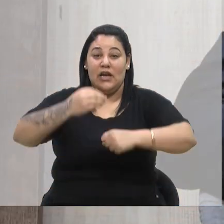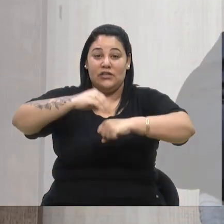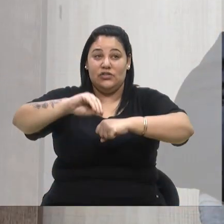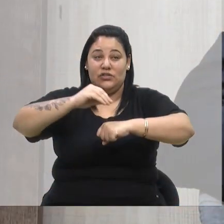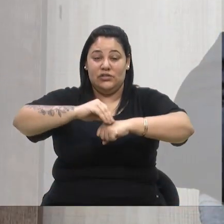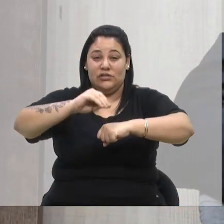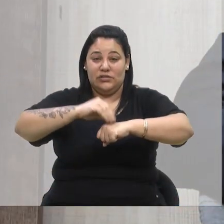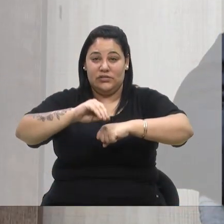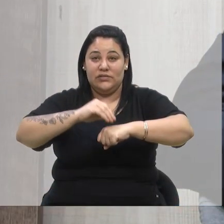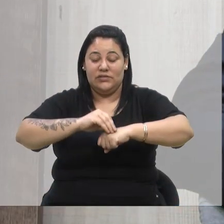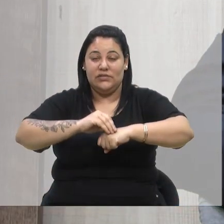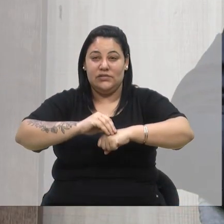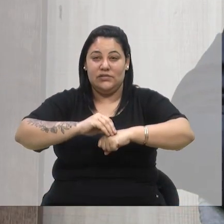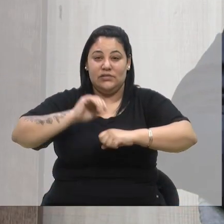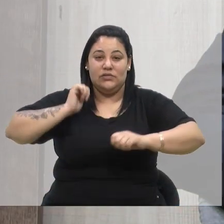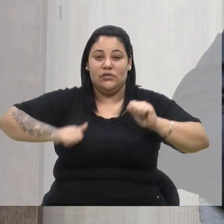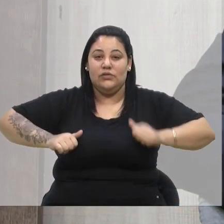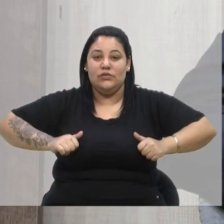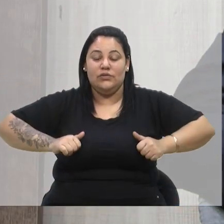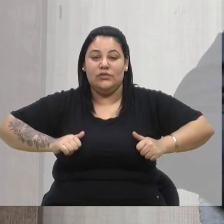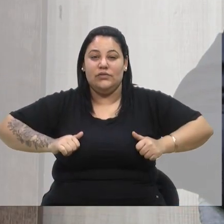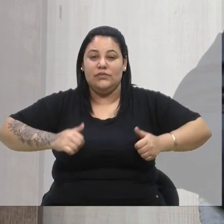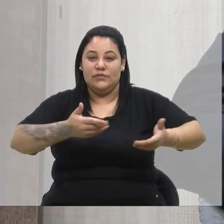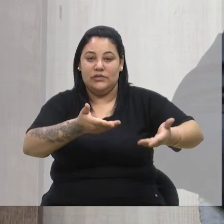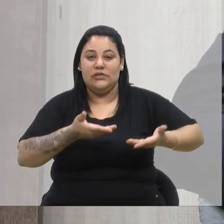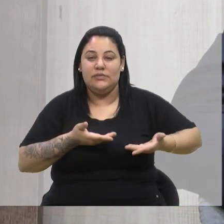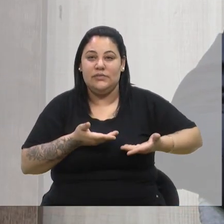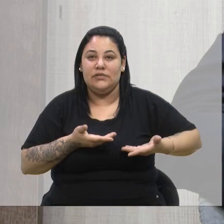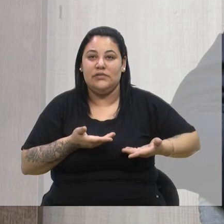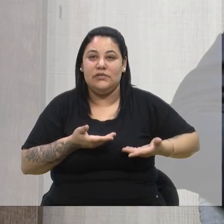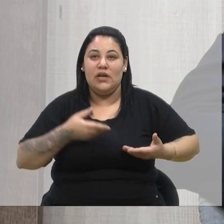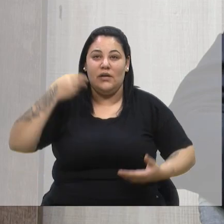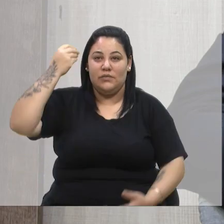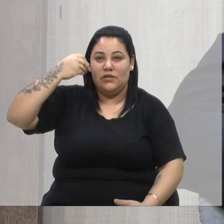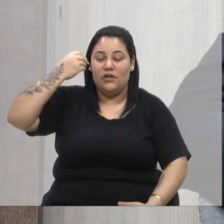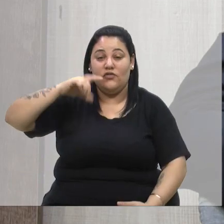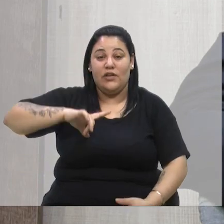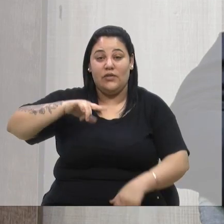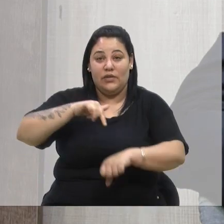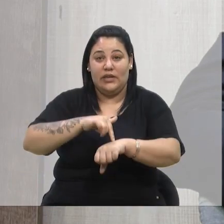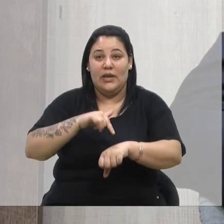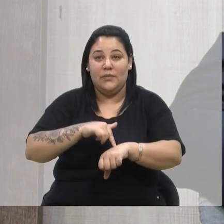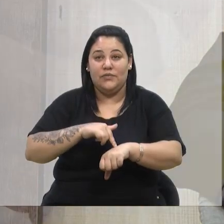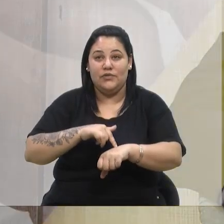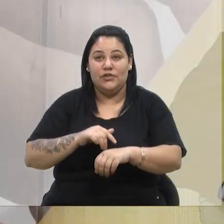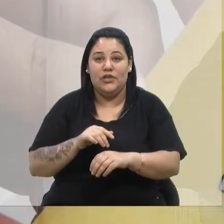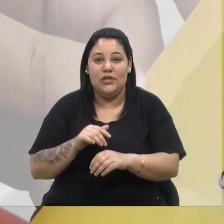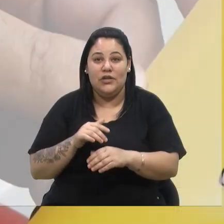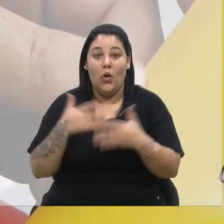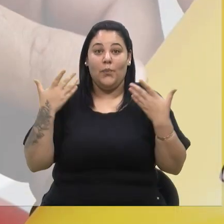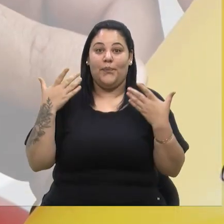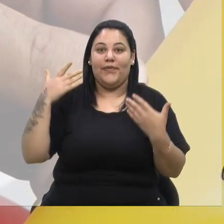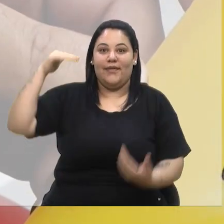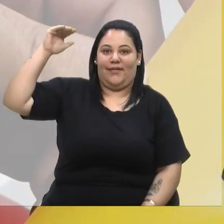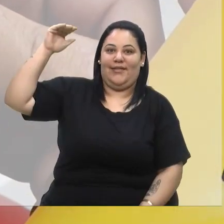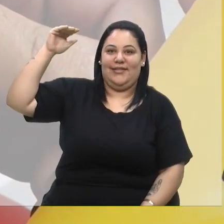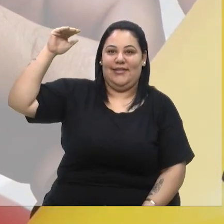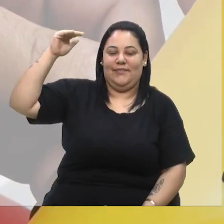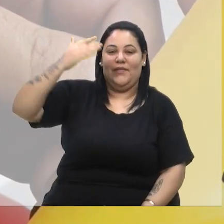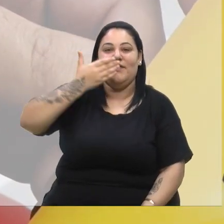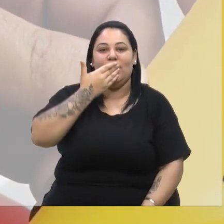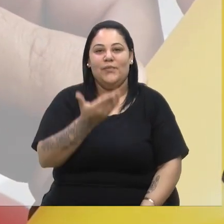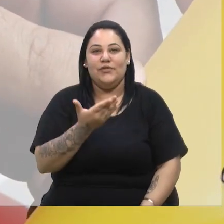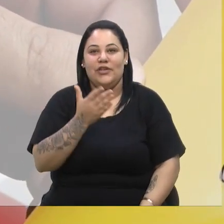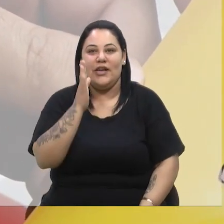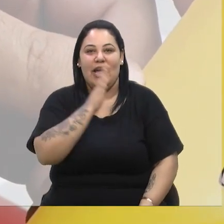Então, nas dicas do autor, recebendo aqui a psicóloga e escritora Fernanda Berim, nós vamos dar um tempo na abordagem de Ops, Cresci. E